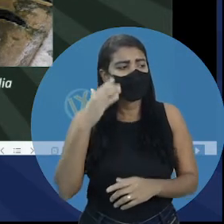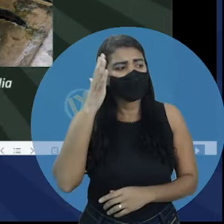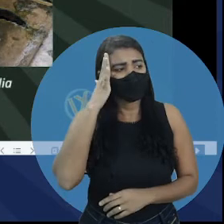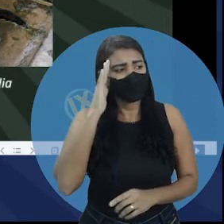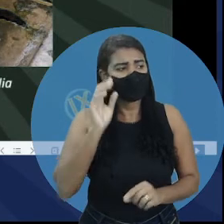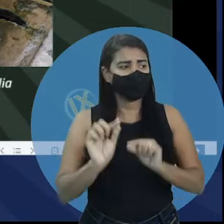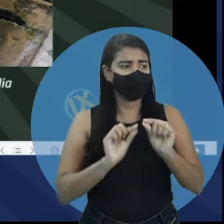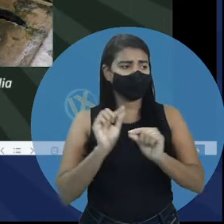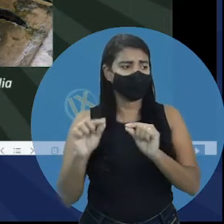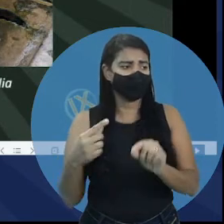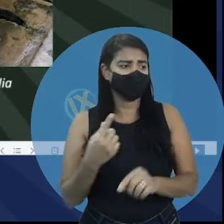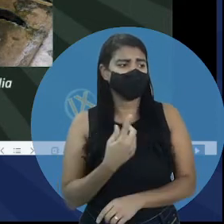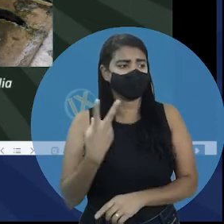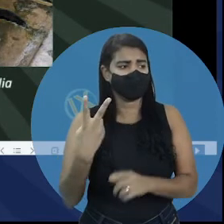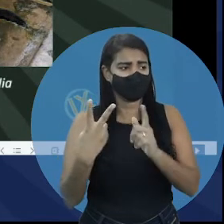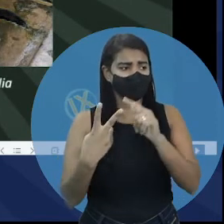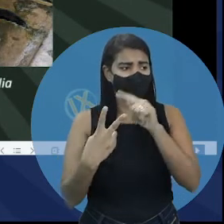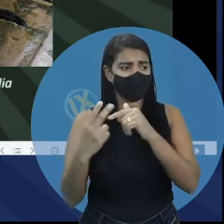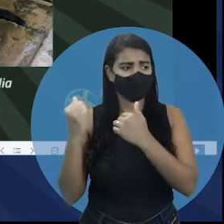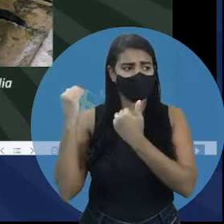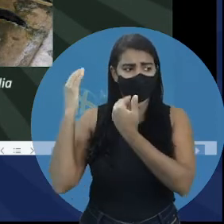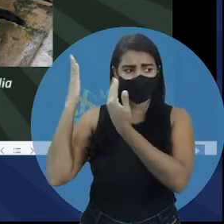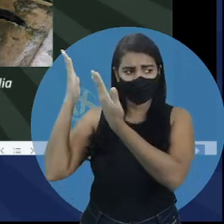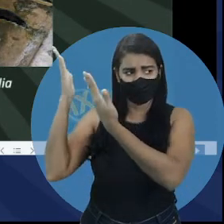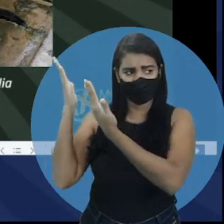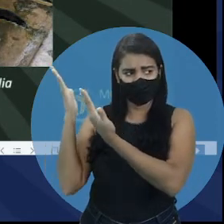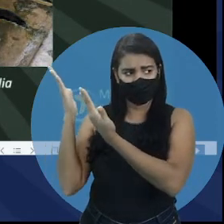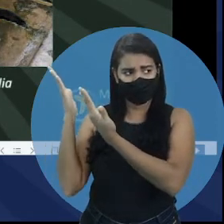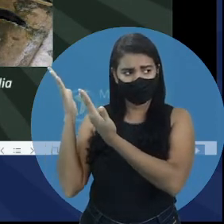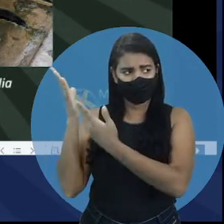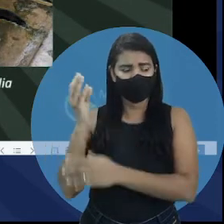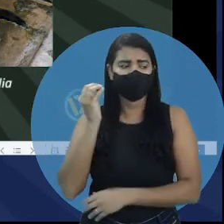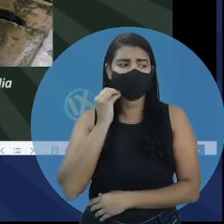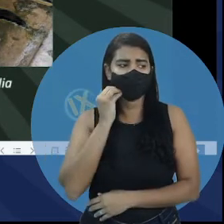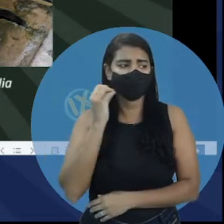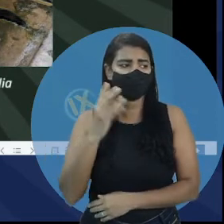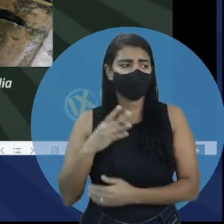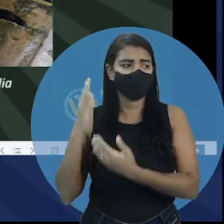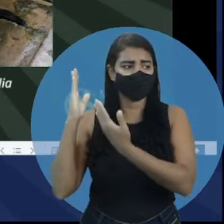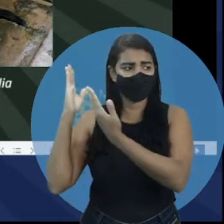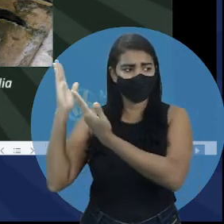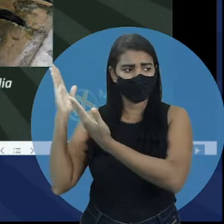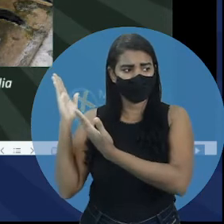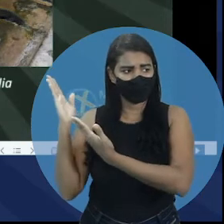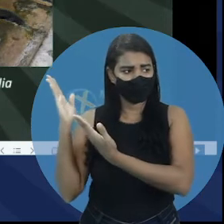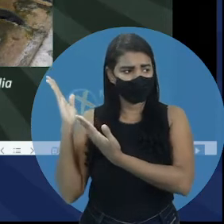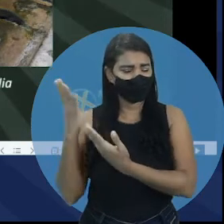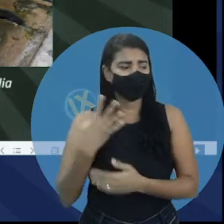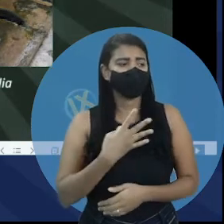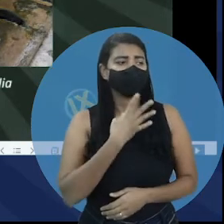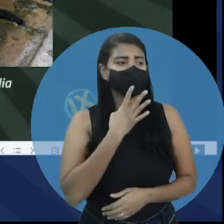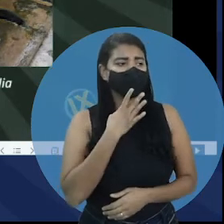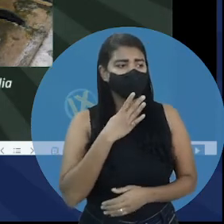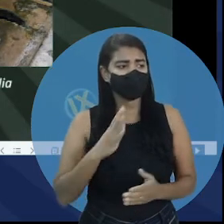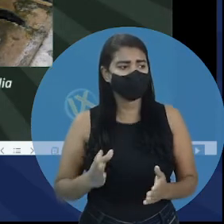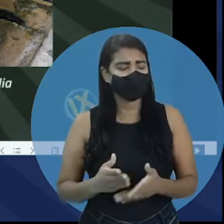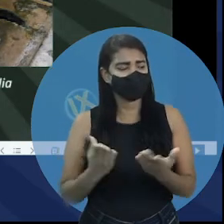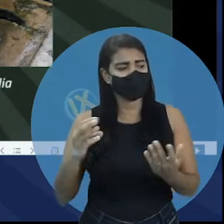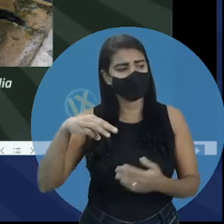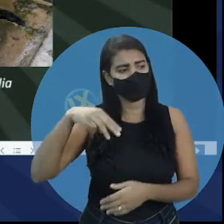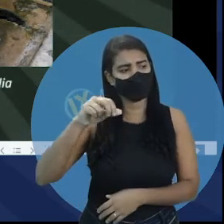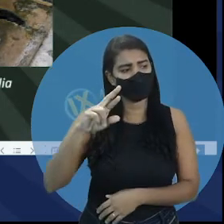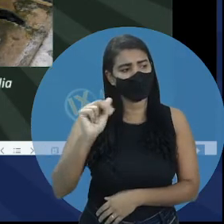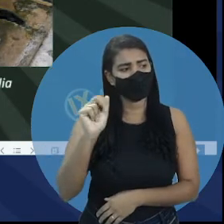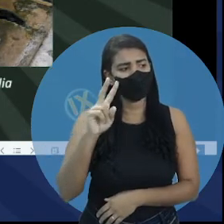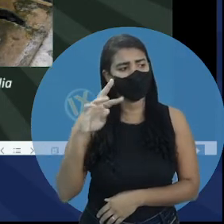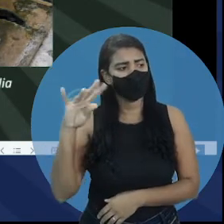que nossas 2 plantas modelo para esse tipo de experimento seriam a Mirabilis jalapa, conhecida como Maravilha,